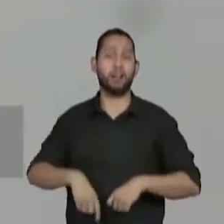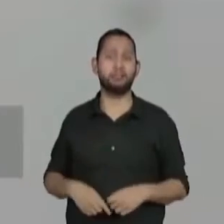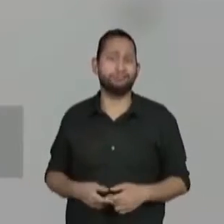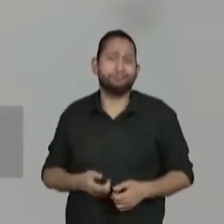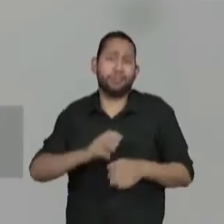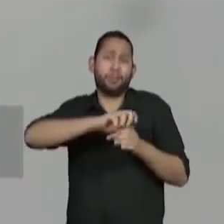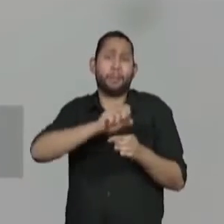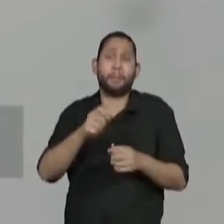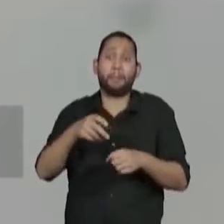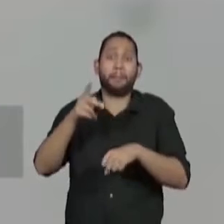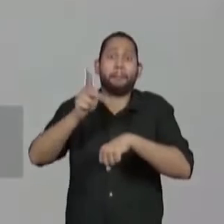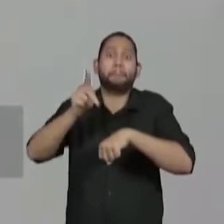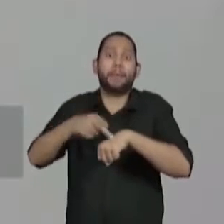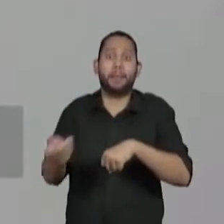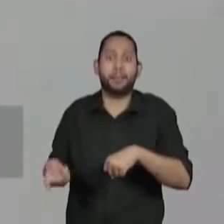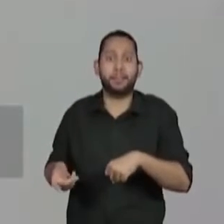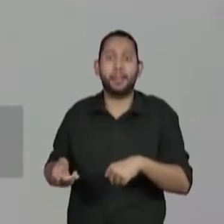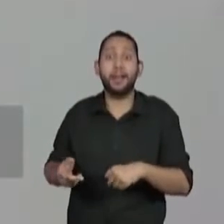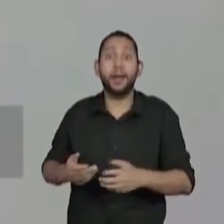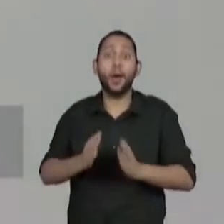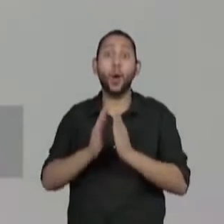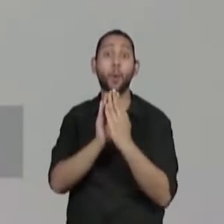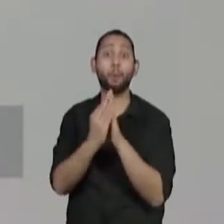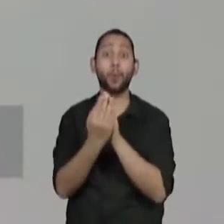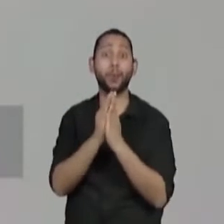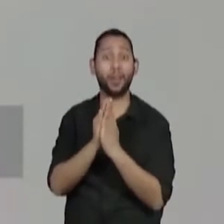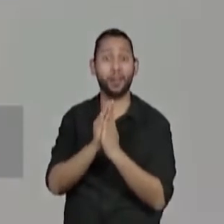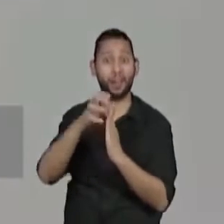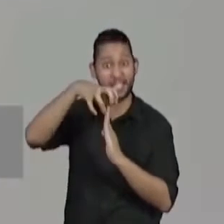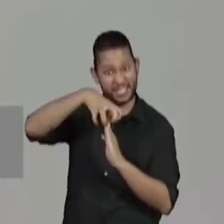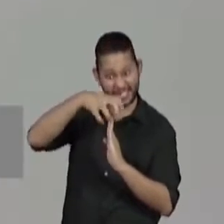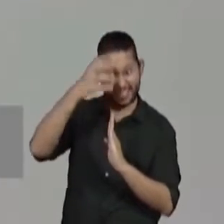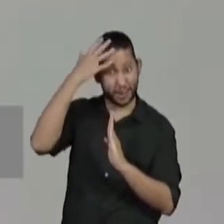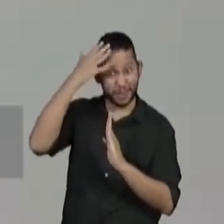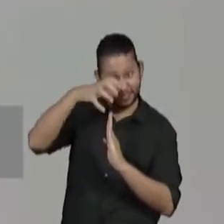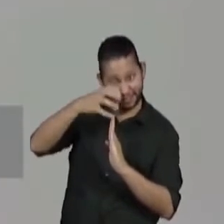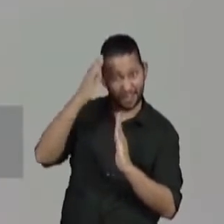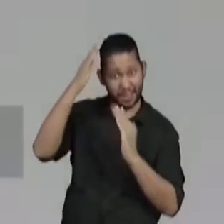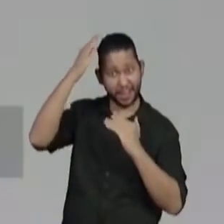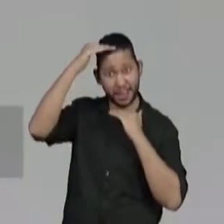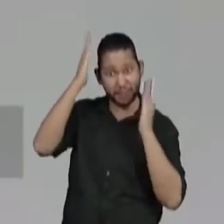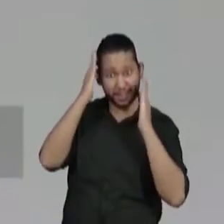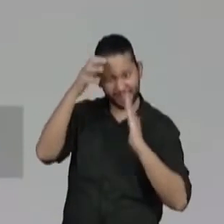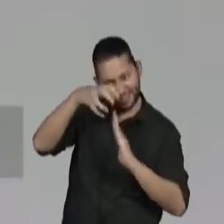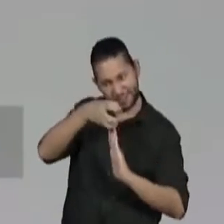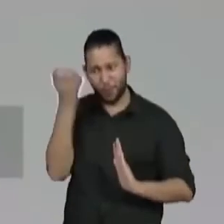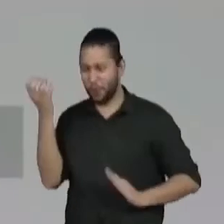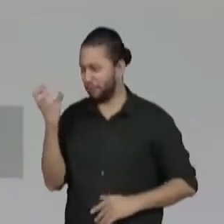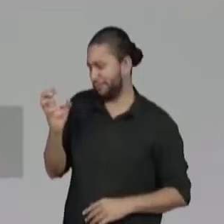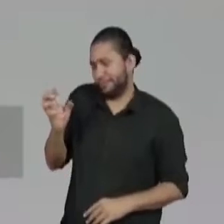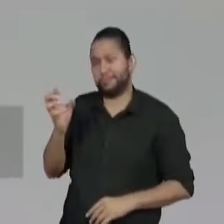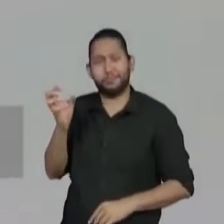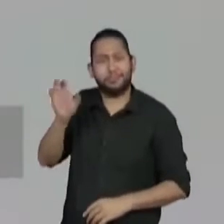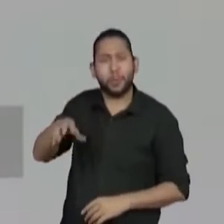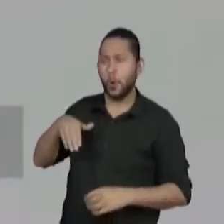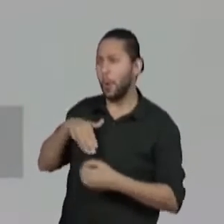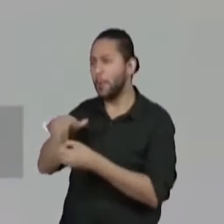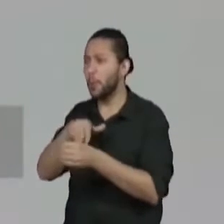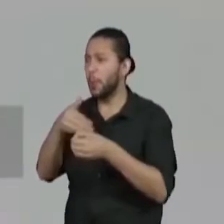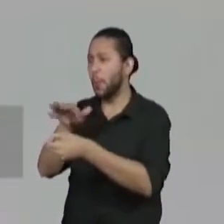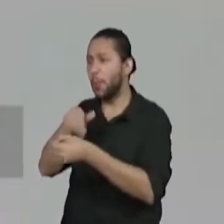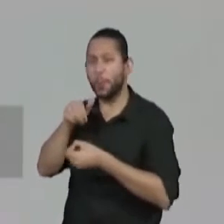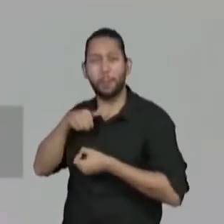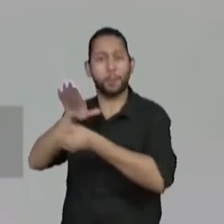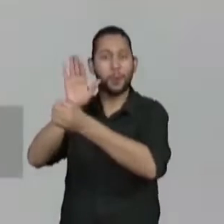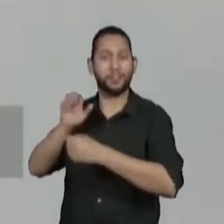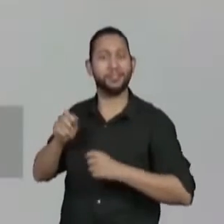uma pedra, uma cabeça de boneca. Isso Tudo mesmo. é possível que vire bola. É muito interessante. Você sabia